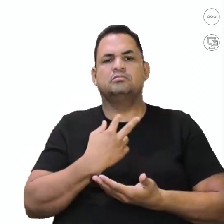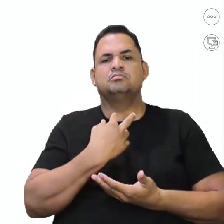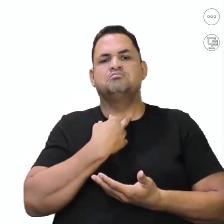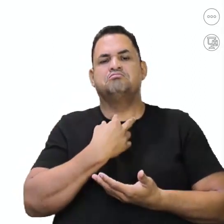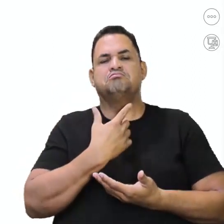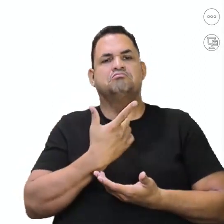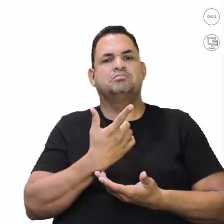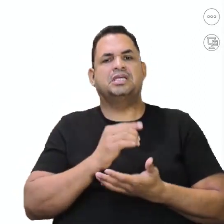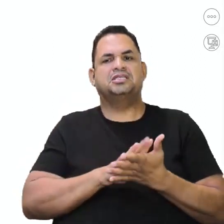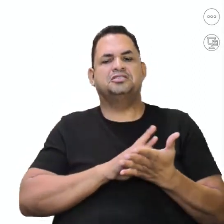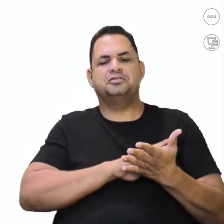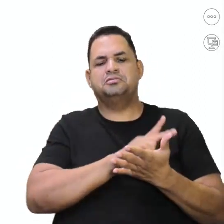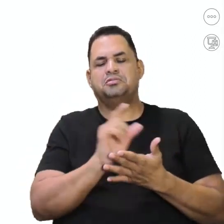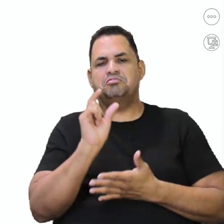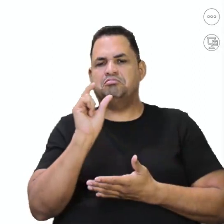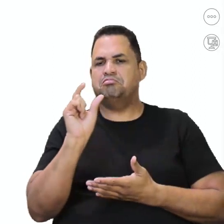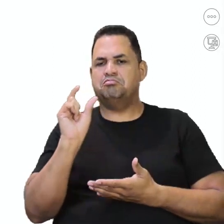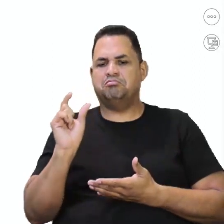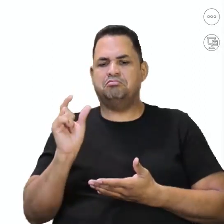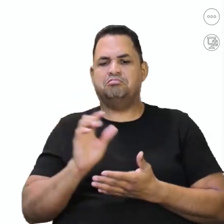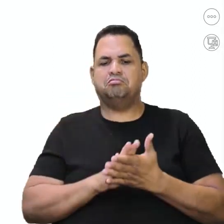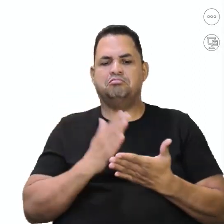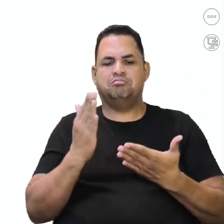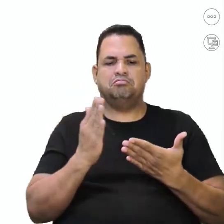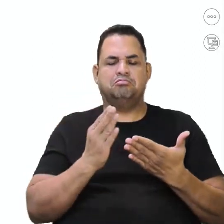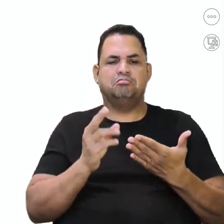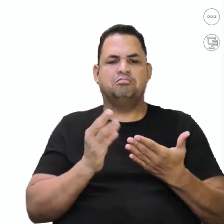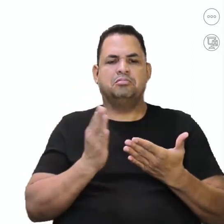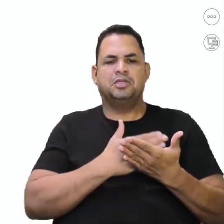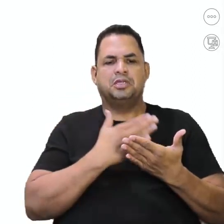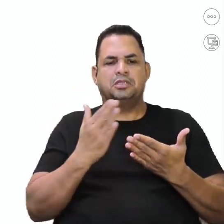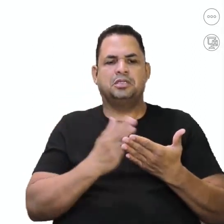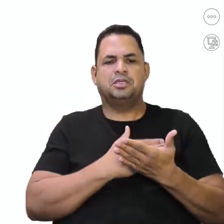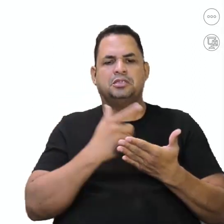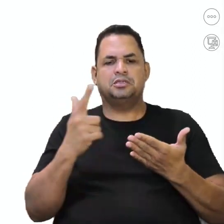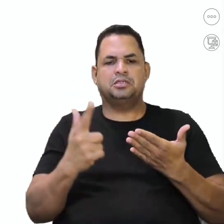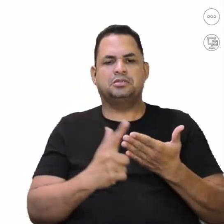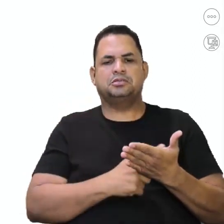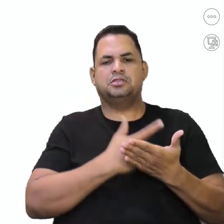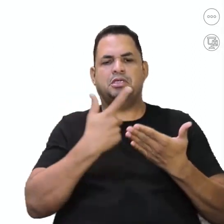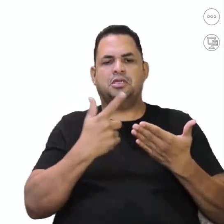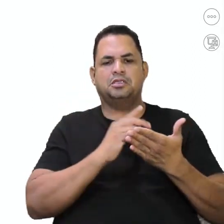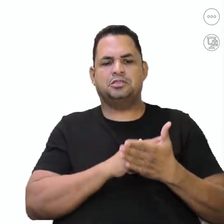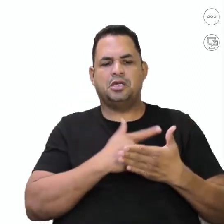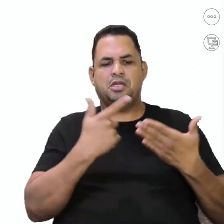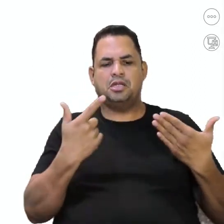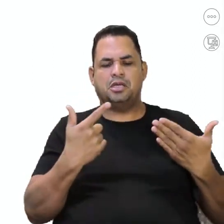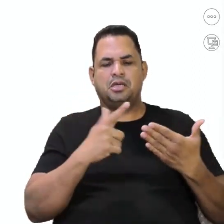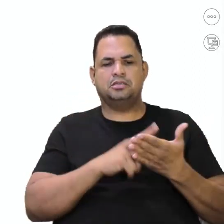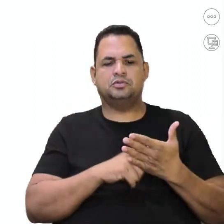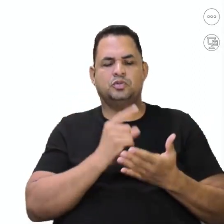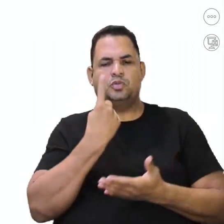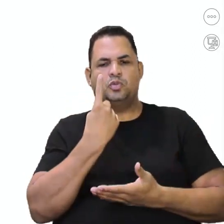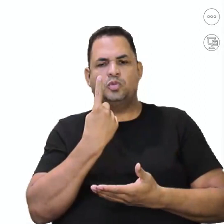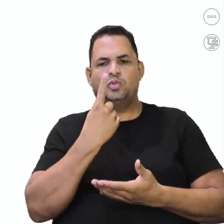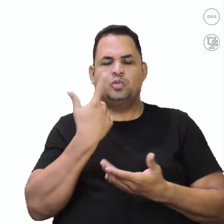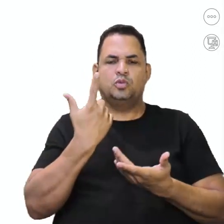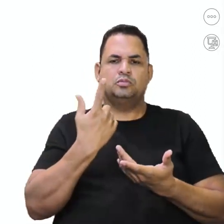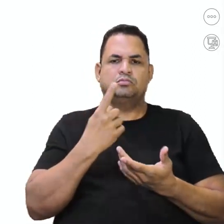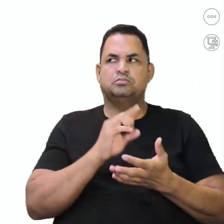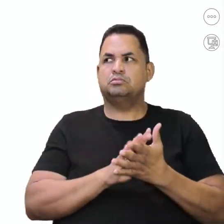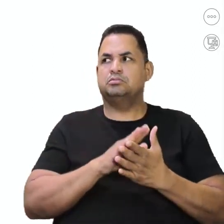não poupa palavras. Nós temos aí livros, ele está em livros, em jornais, eles podem ser de uma página, pode